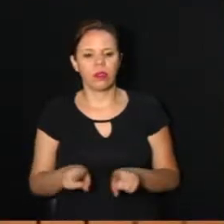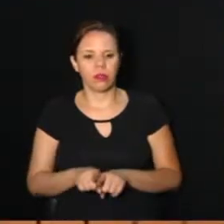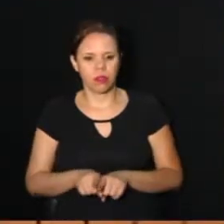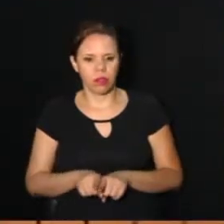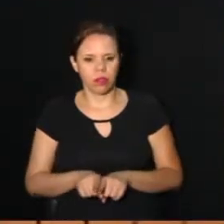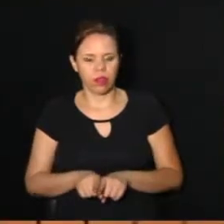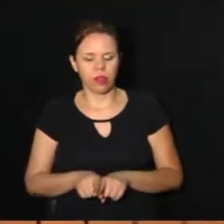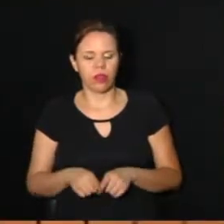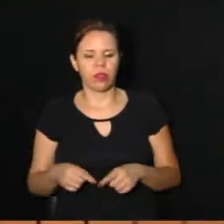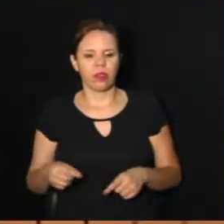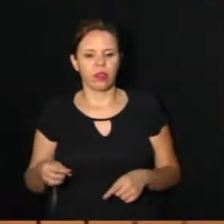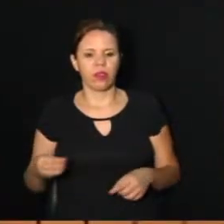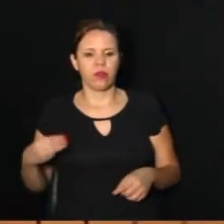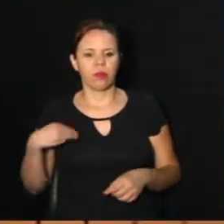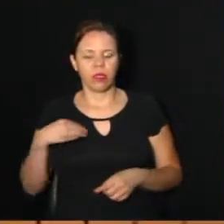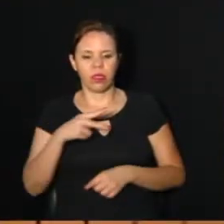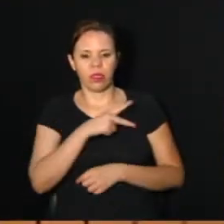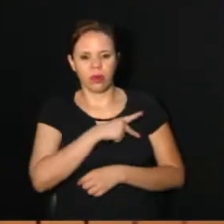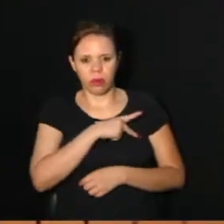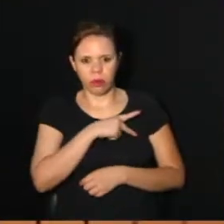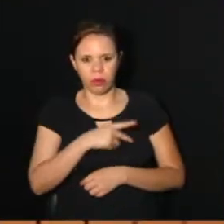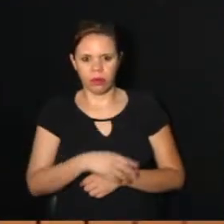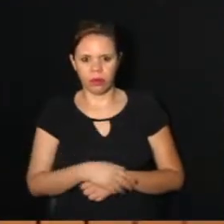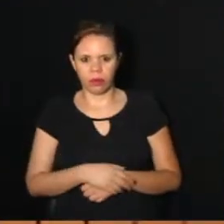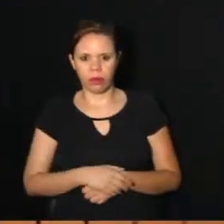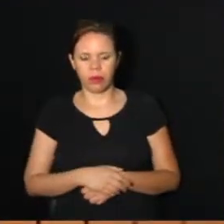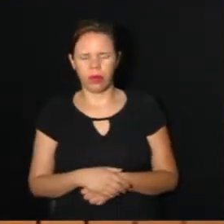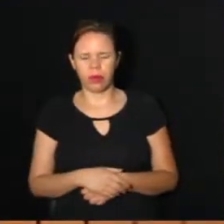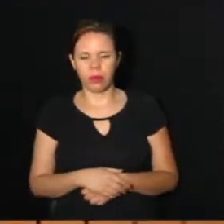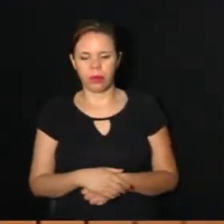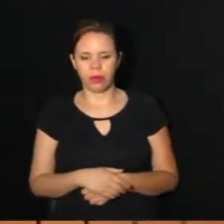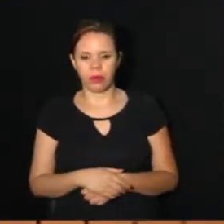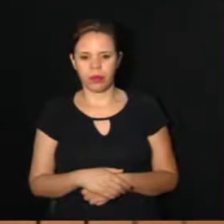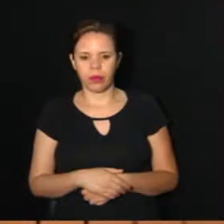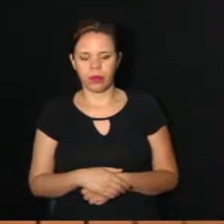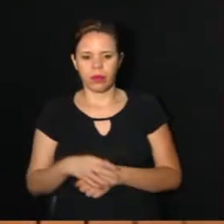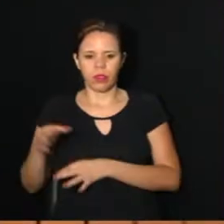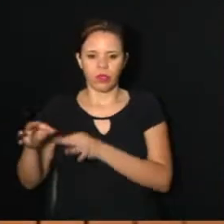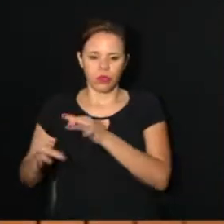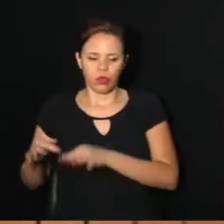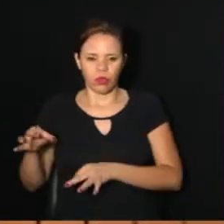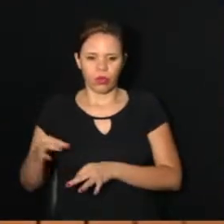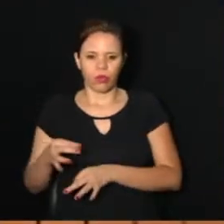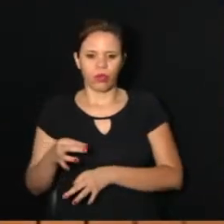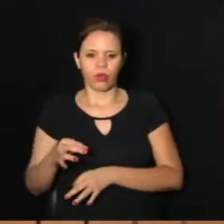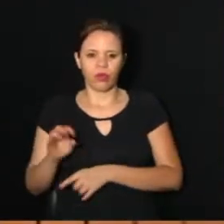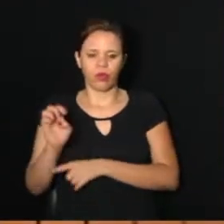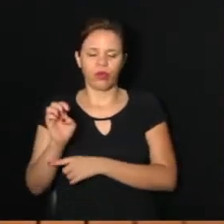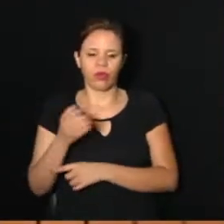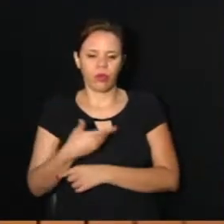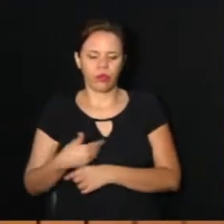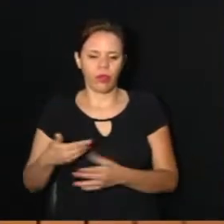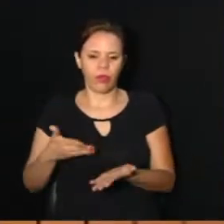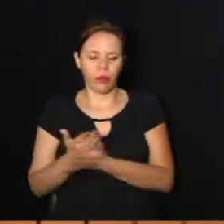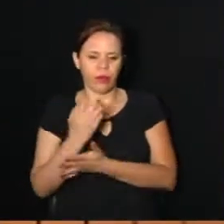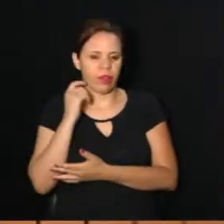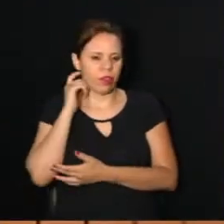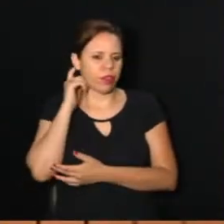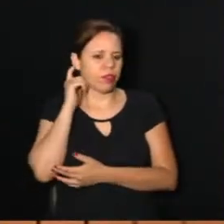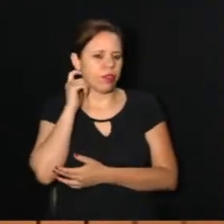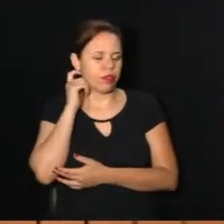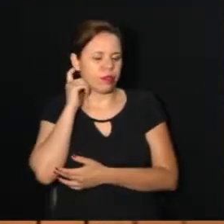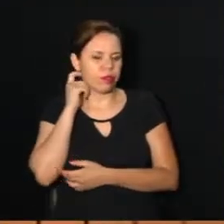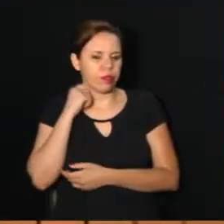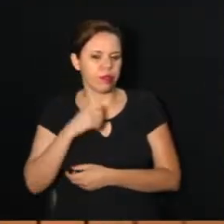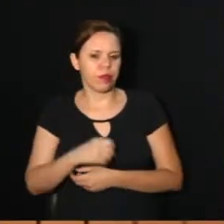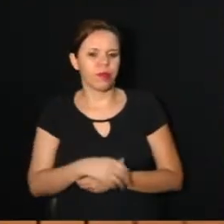Ministério Público, e do Ministério Público a situações jurídicas do Estado, e foi amplamente aprovada, né, ou totalmente